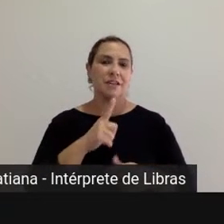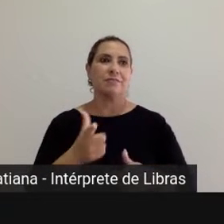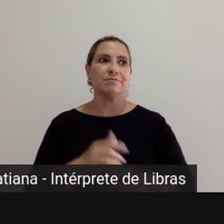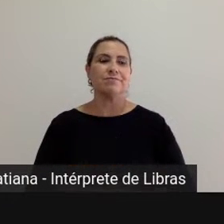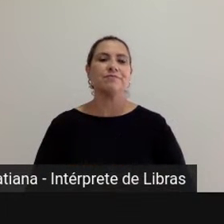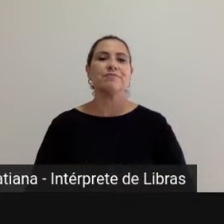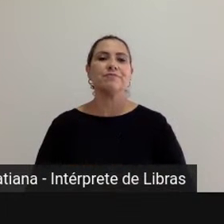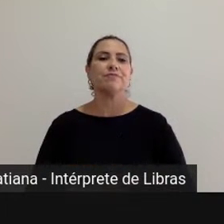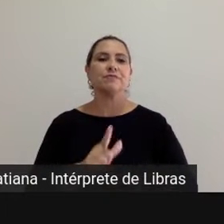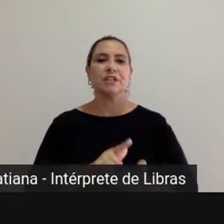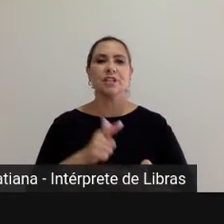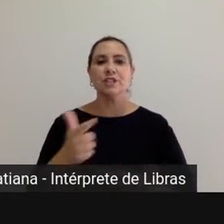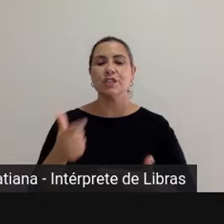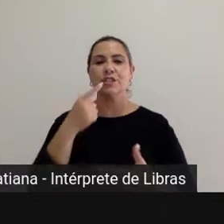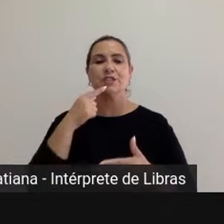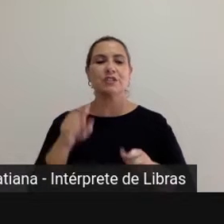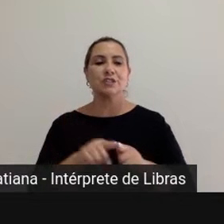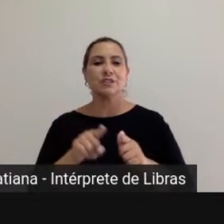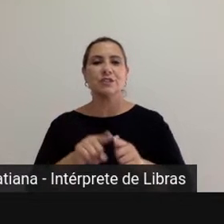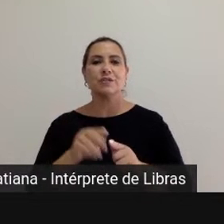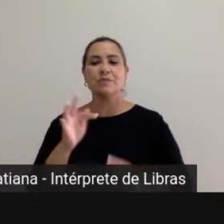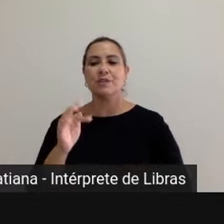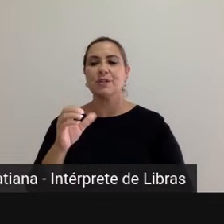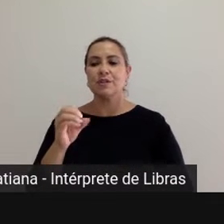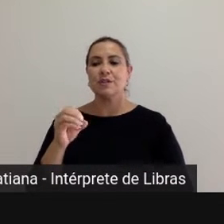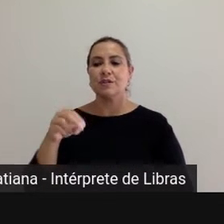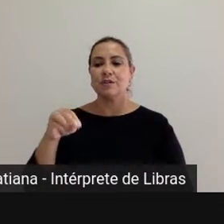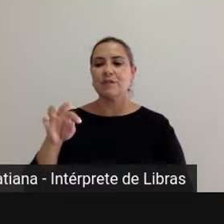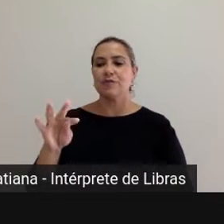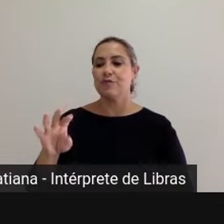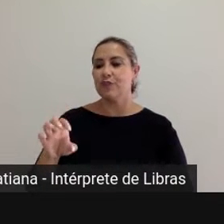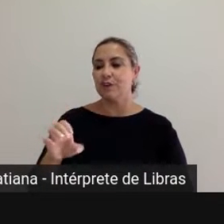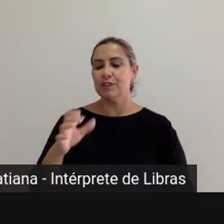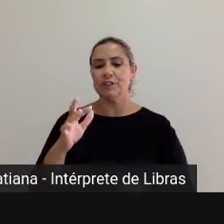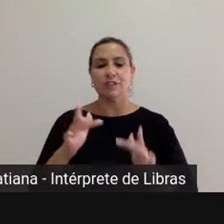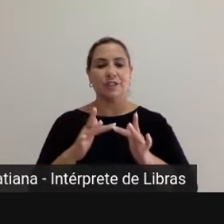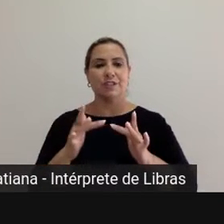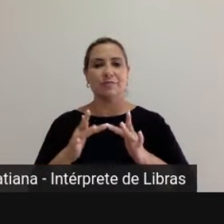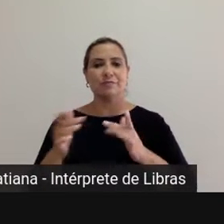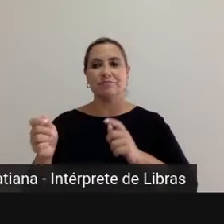Do jornalista com a fonte, nós, assessores, fazendo a mediação, né? Tem